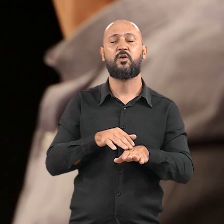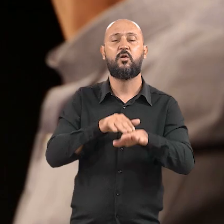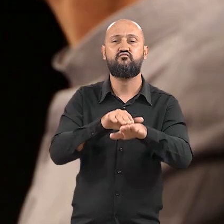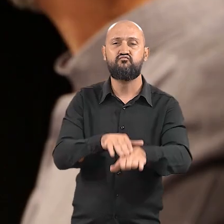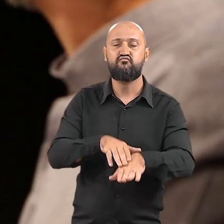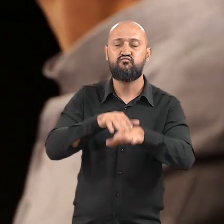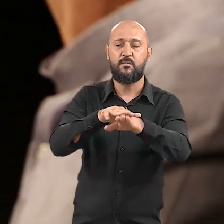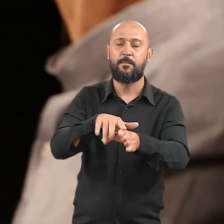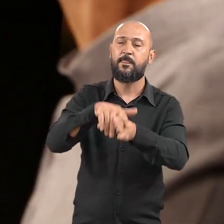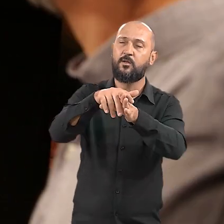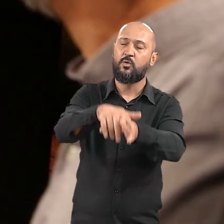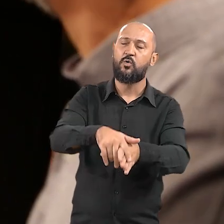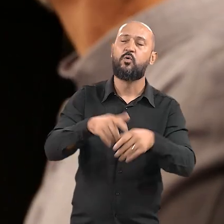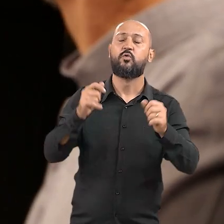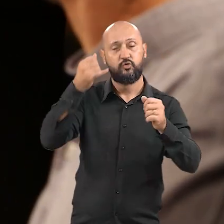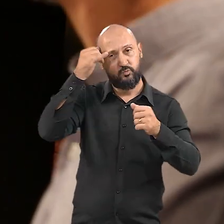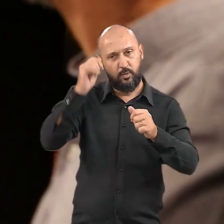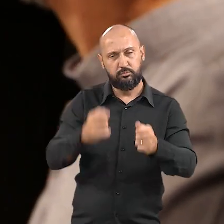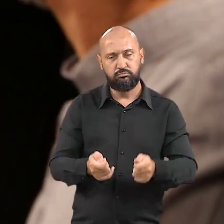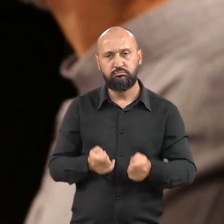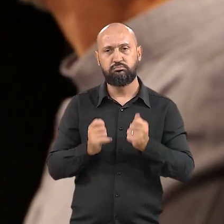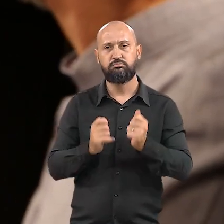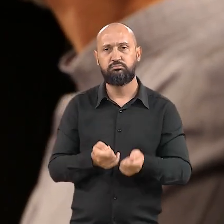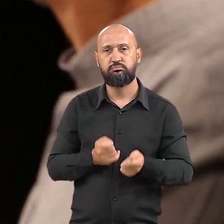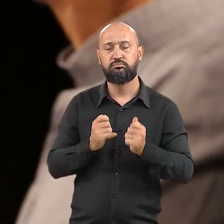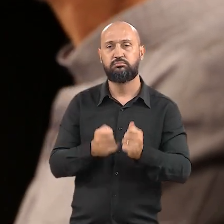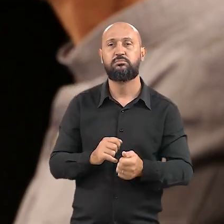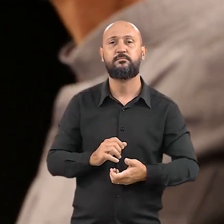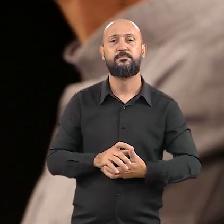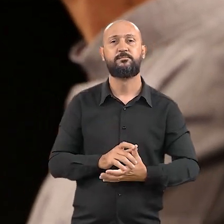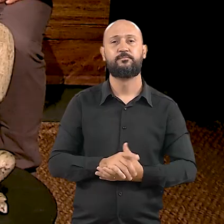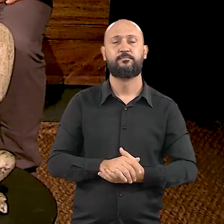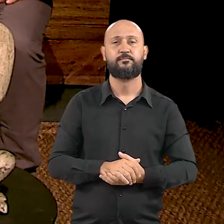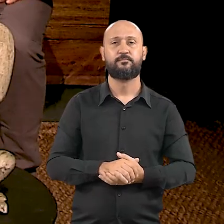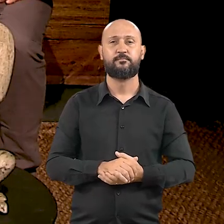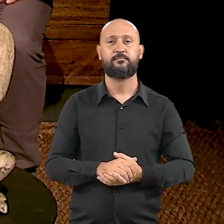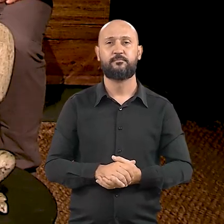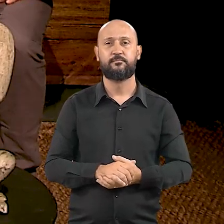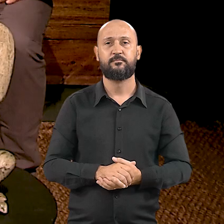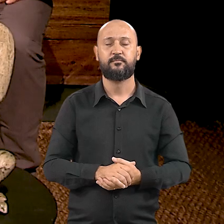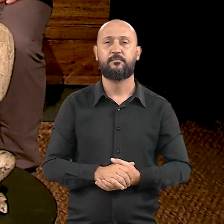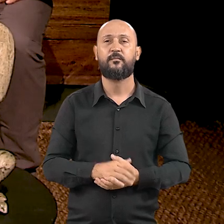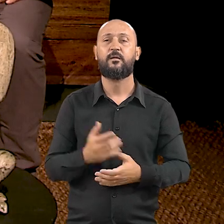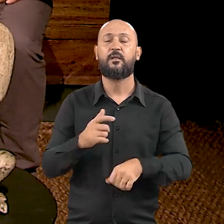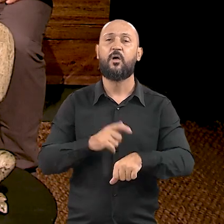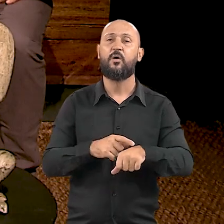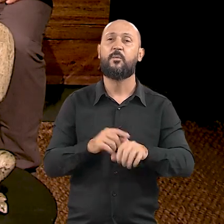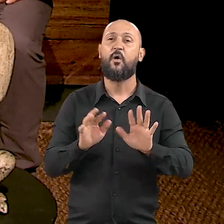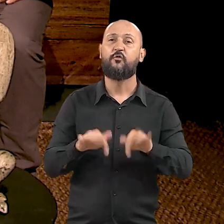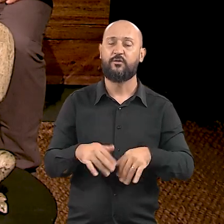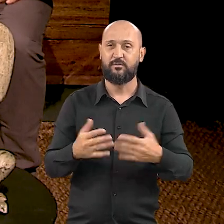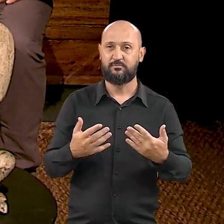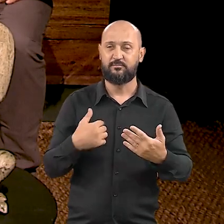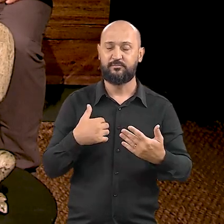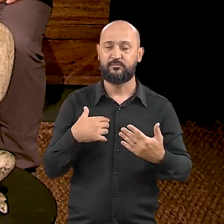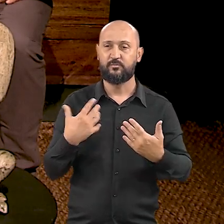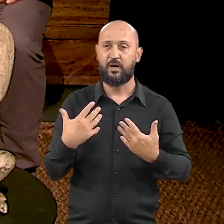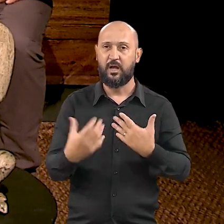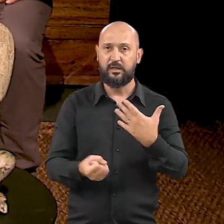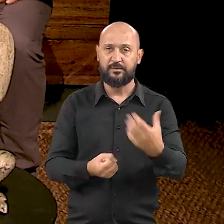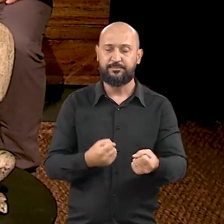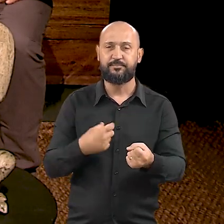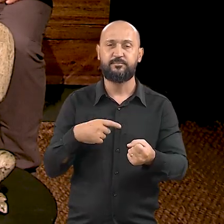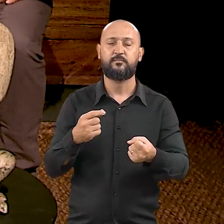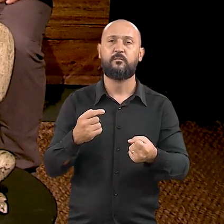de boi, aquilo é uma visão. Sim. E aí eu falei com o... Eu sei que para finalizar eu